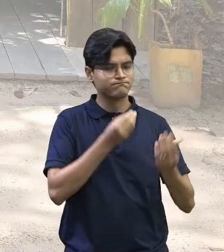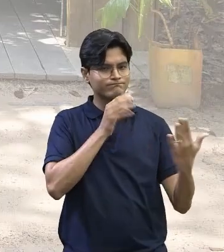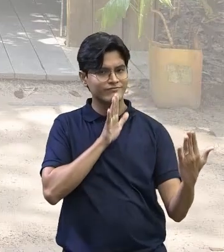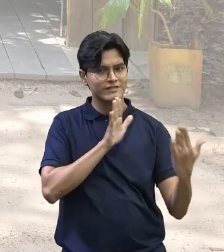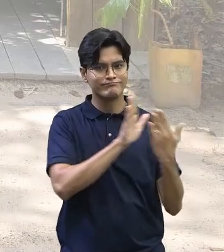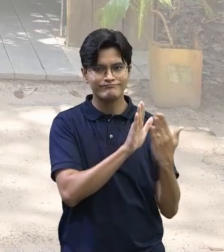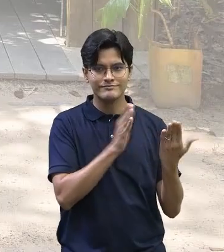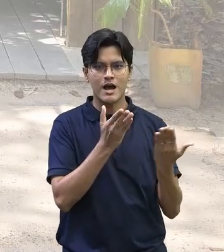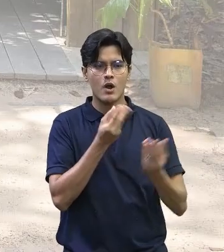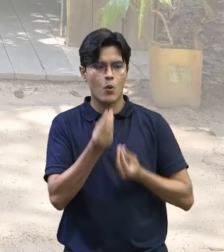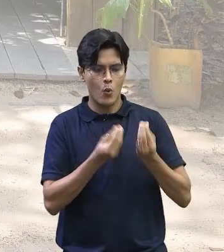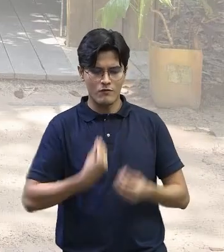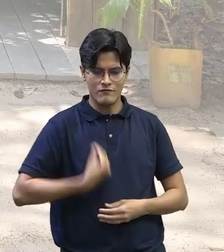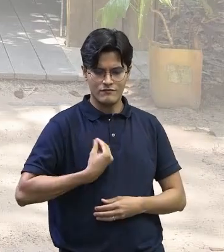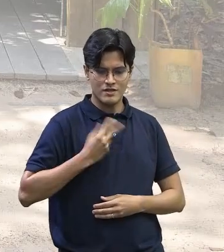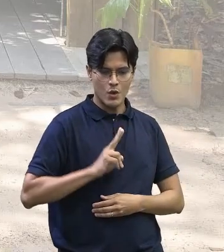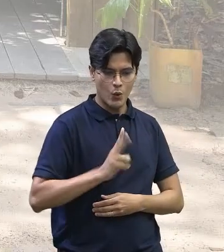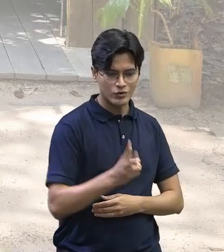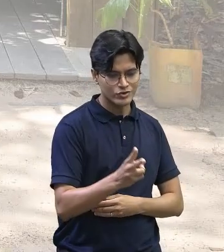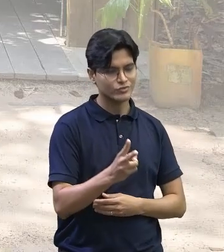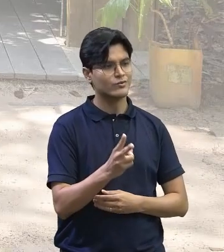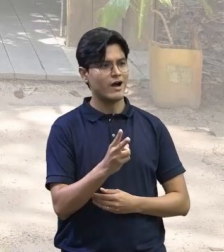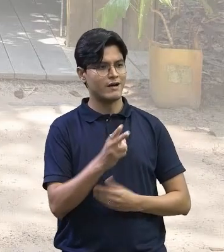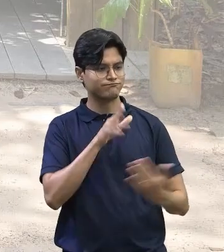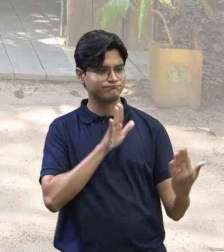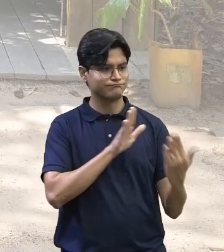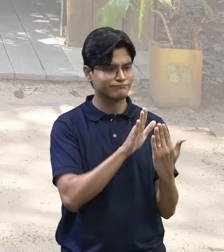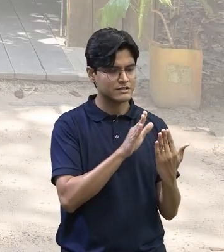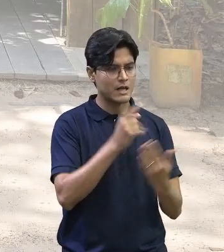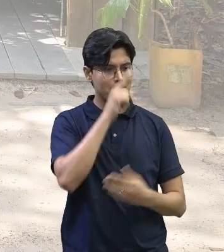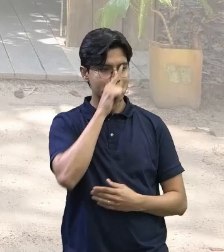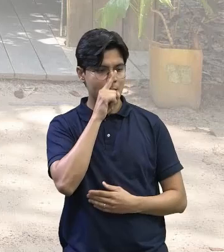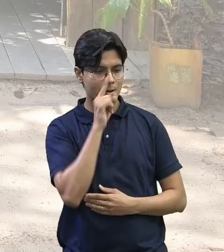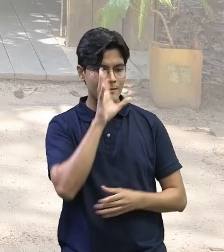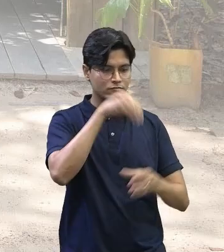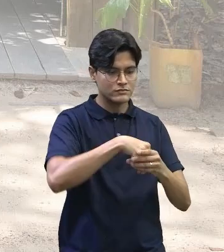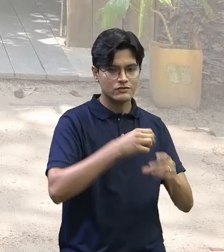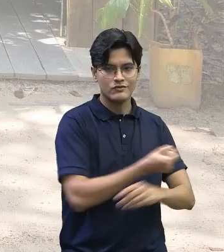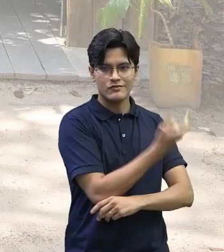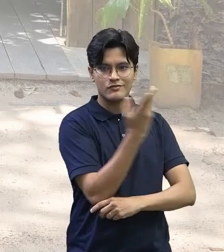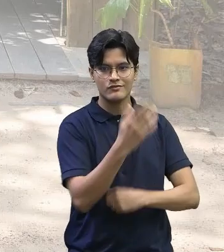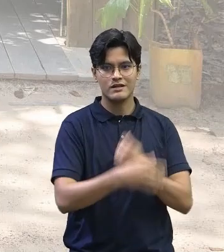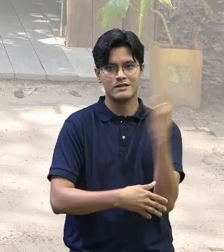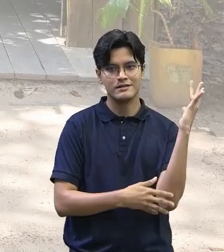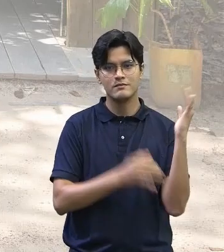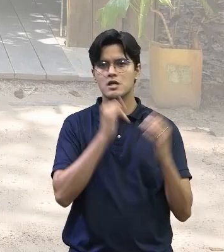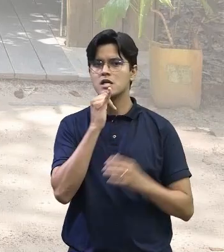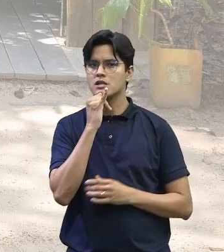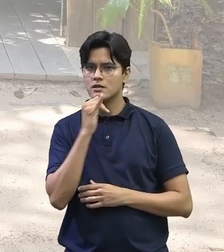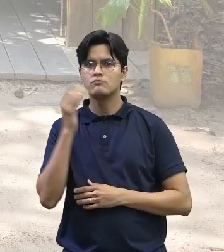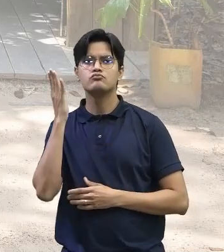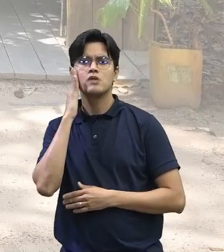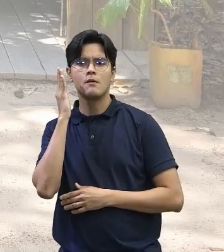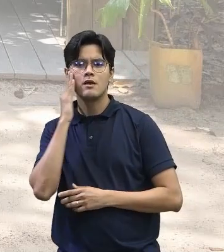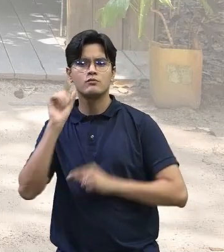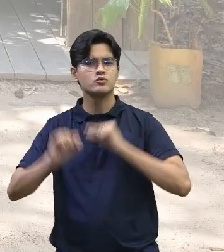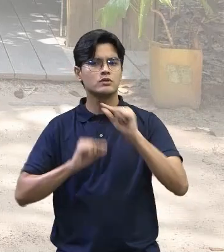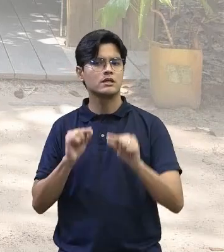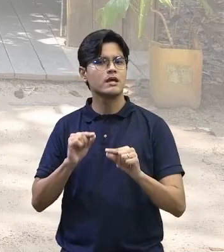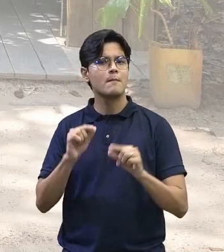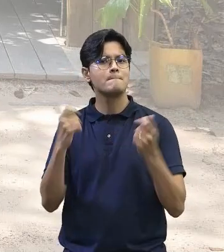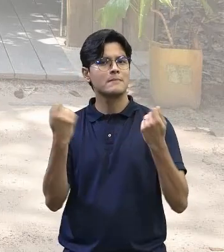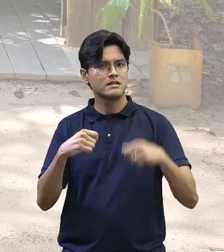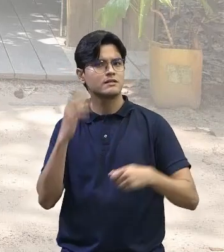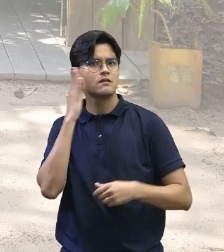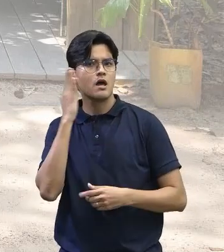das vezes, a gente sabe, a gente que muitas das vezes é do interior, a gente sabe que se você não tiver o traquejo, se você não souber para onde ir ou